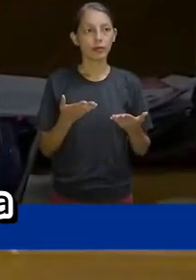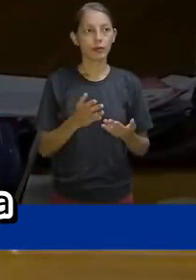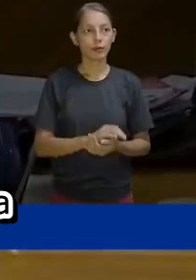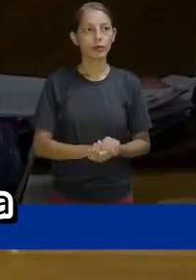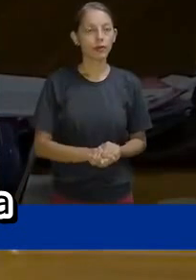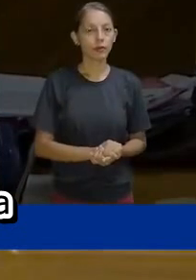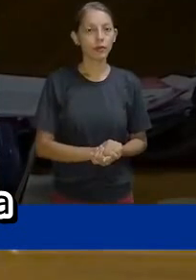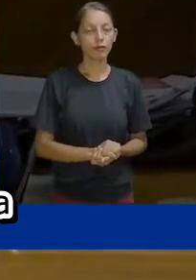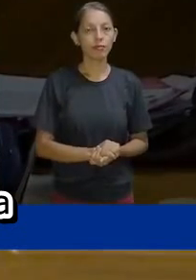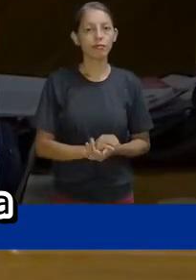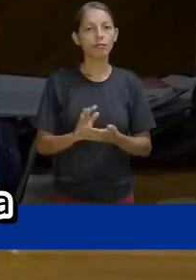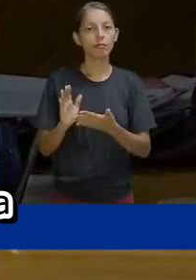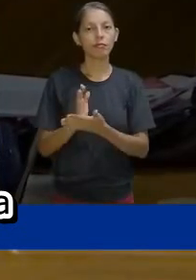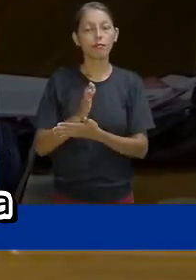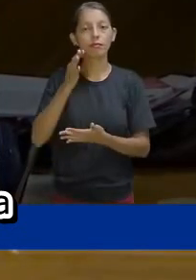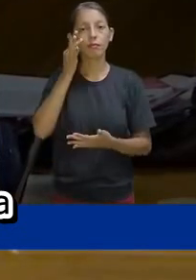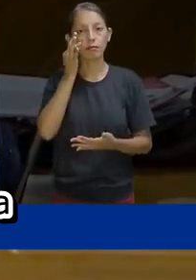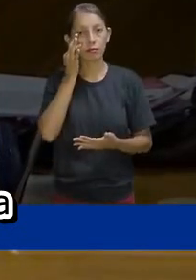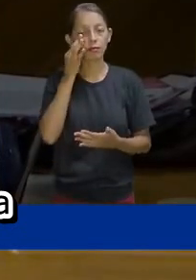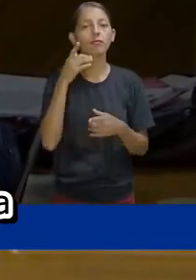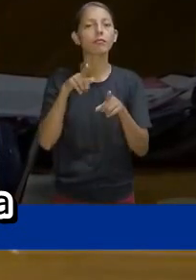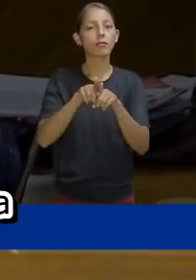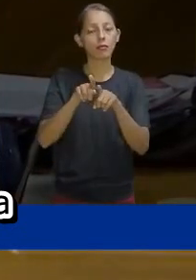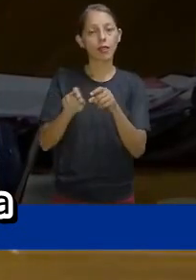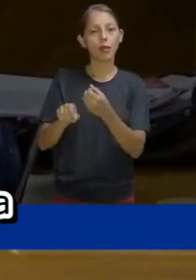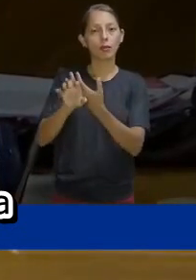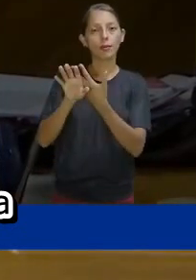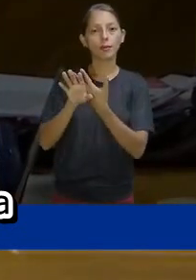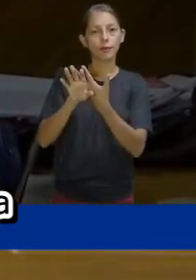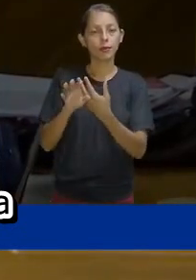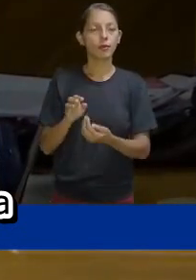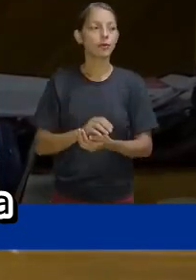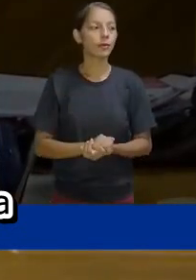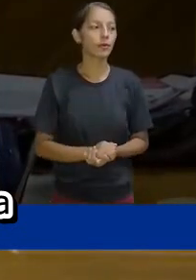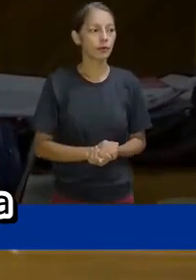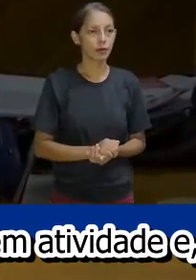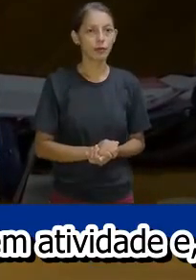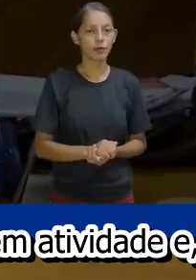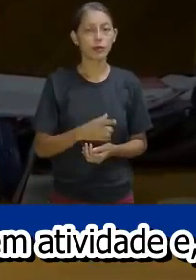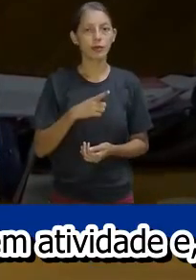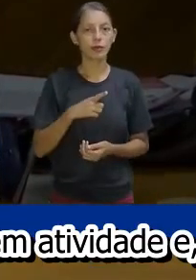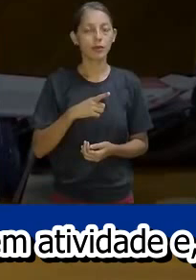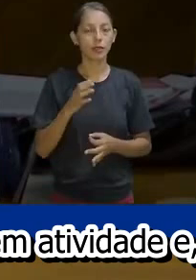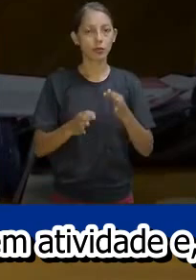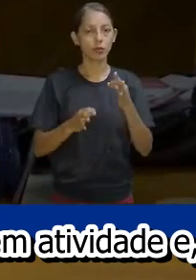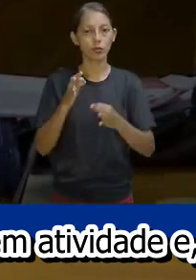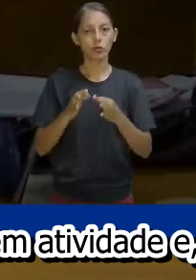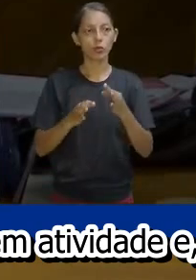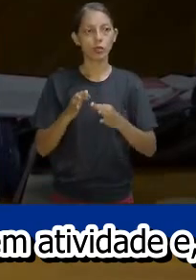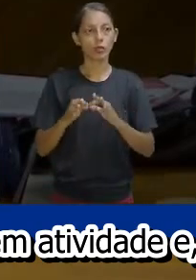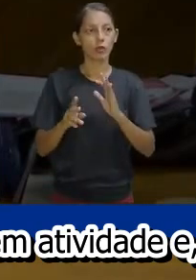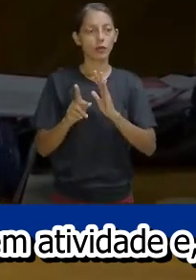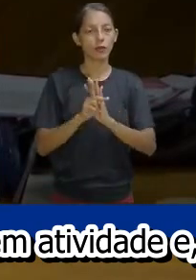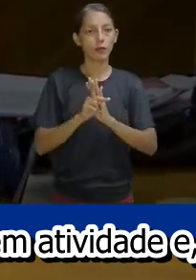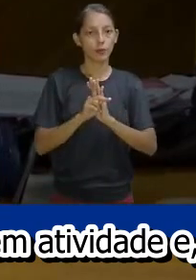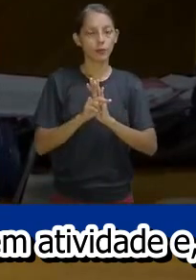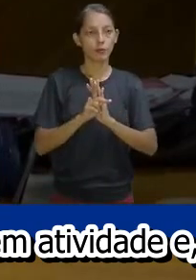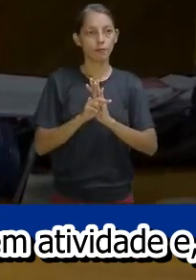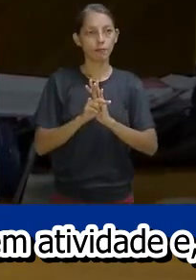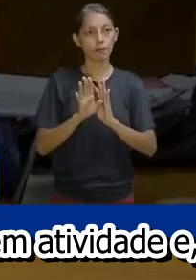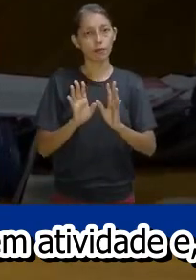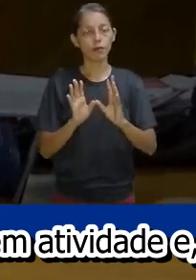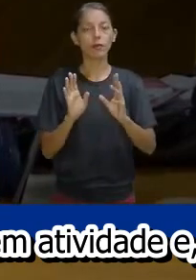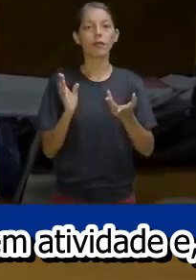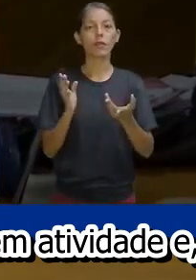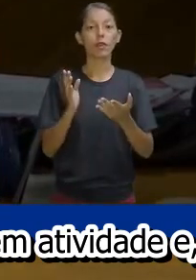modalidade híbrida, presencial e por videoconferência, porque temos juízes, membros justificadamente ausentes